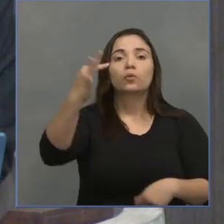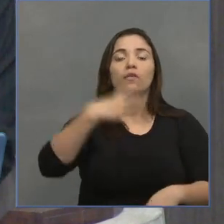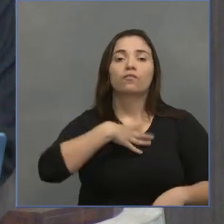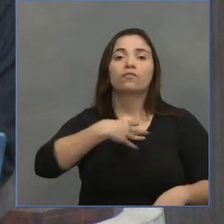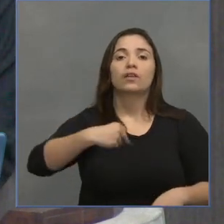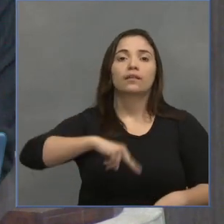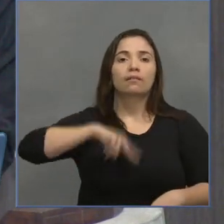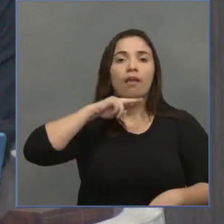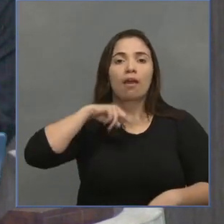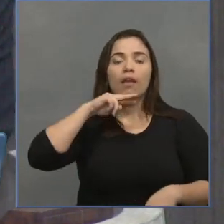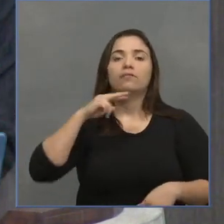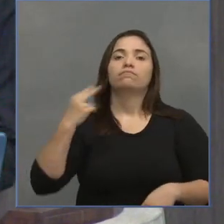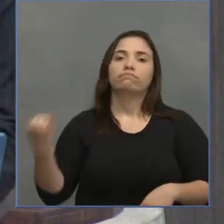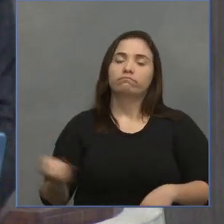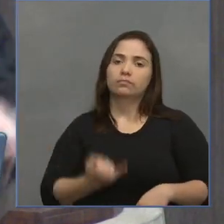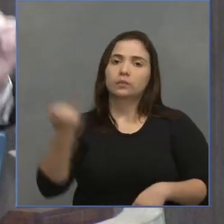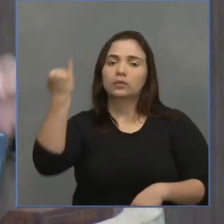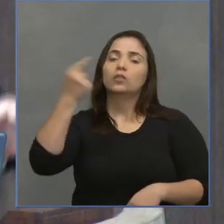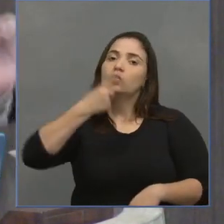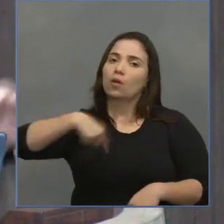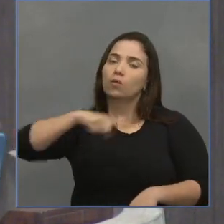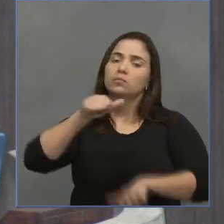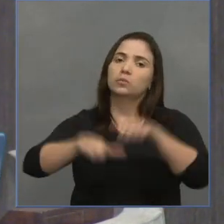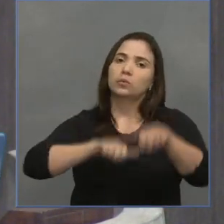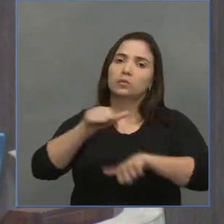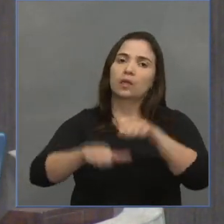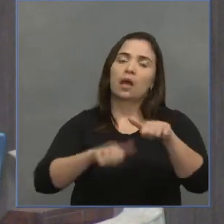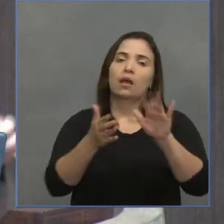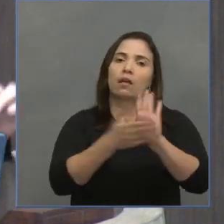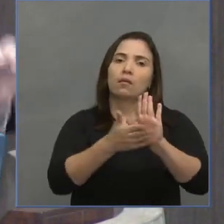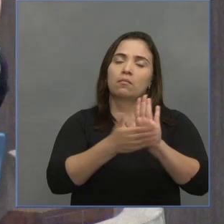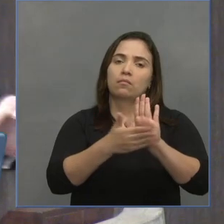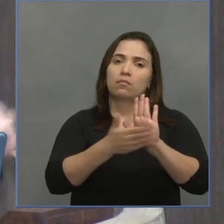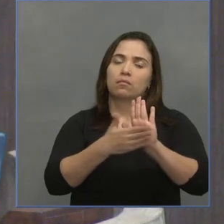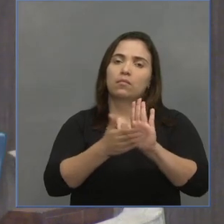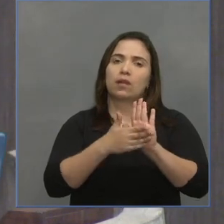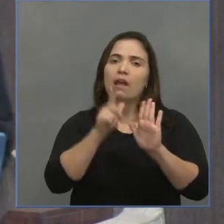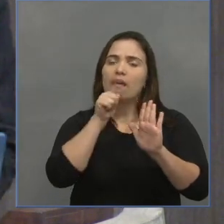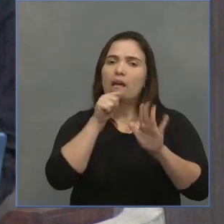é importantíssimo que nós alteremos esse modelo de desenvolvimento que